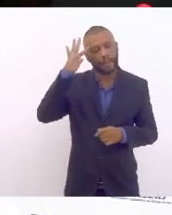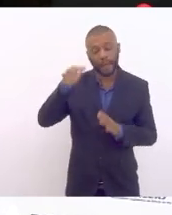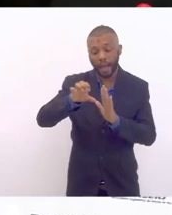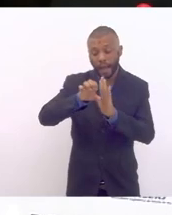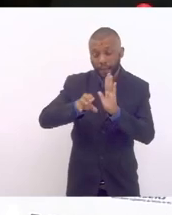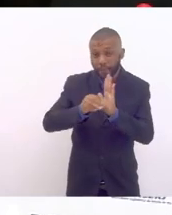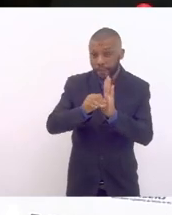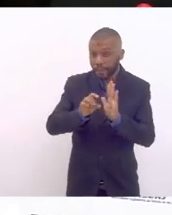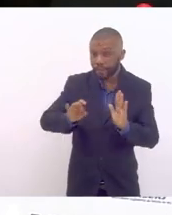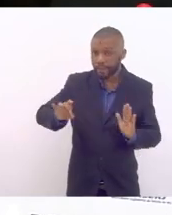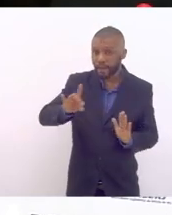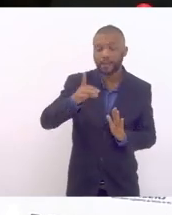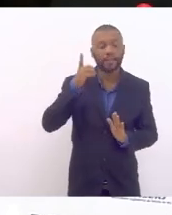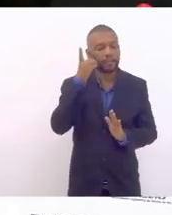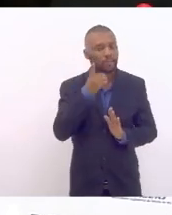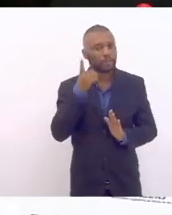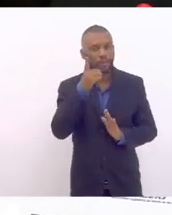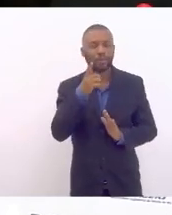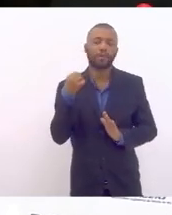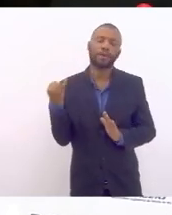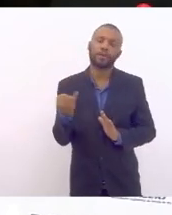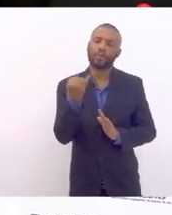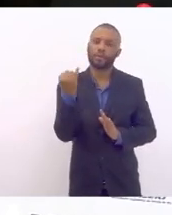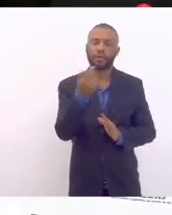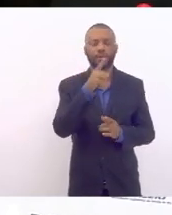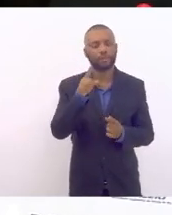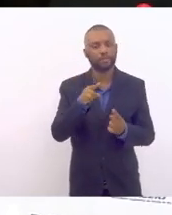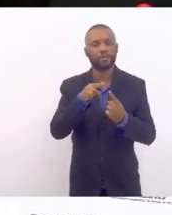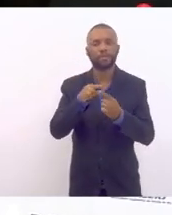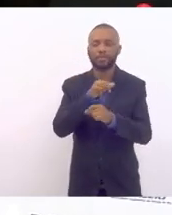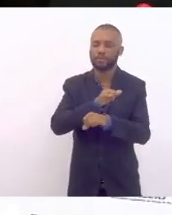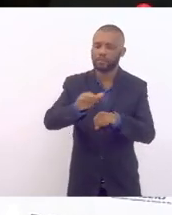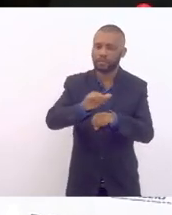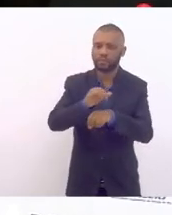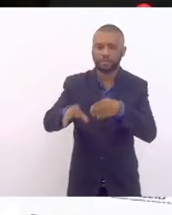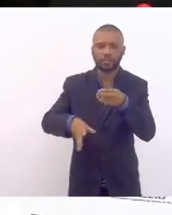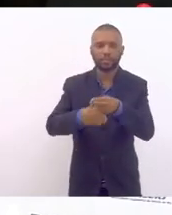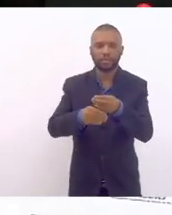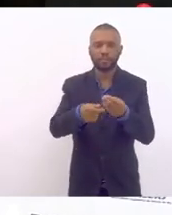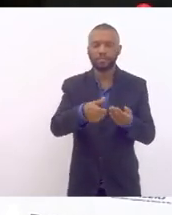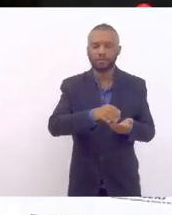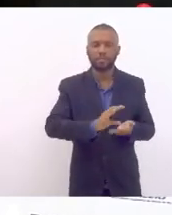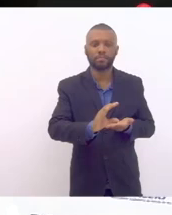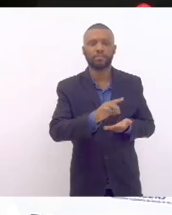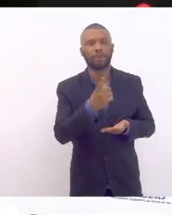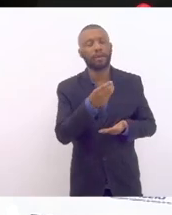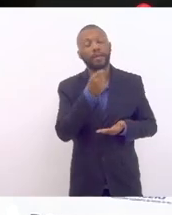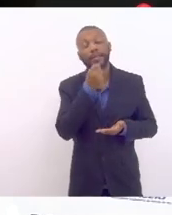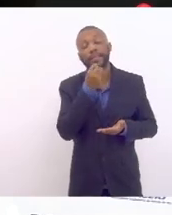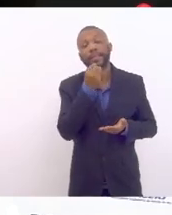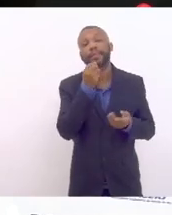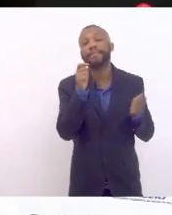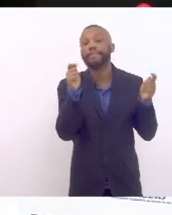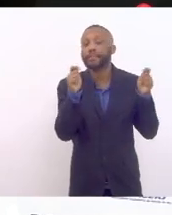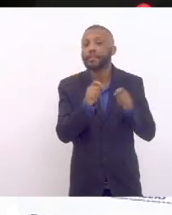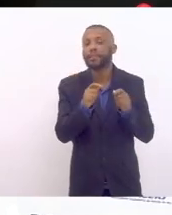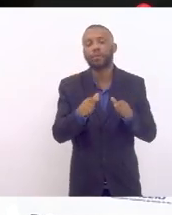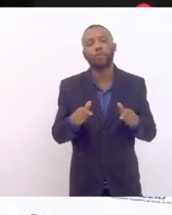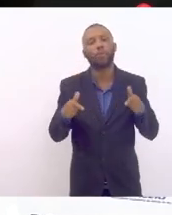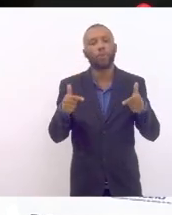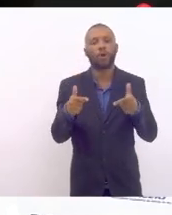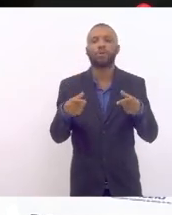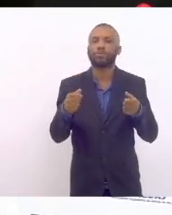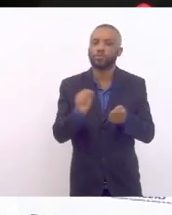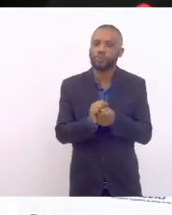parlamentares essenciais como estratégicas para complementação dos investimentos que a gente deveria fazer é com nossos